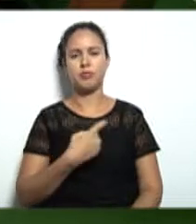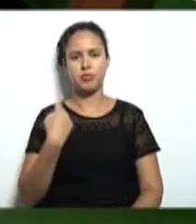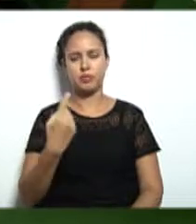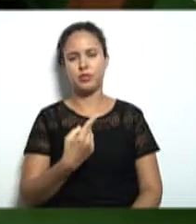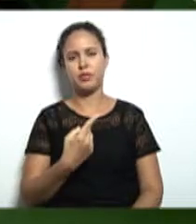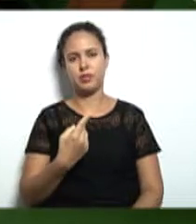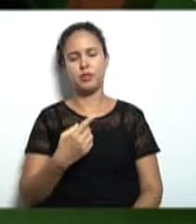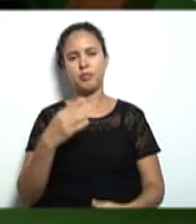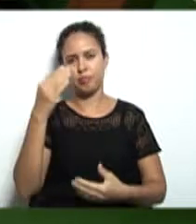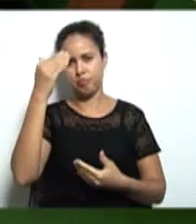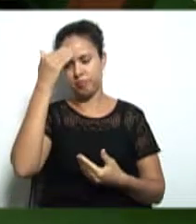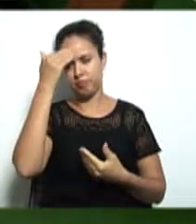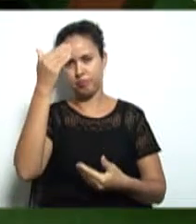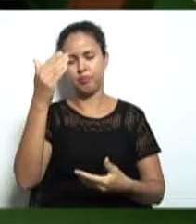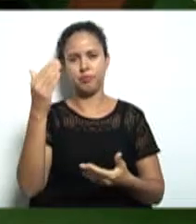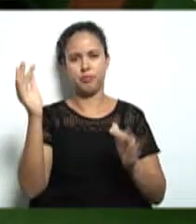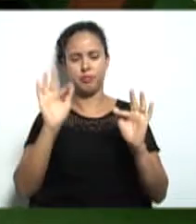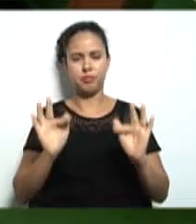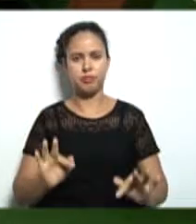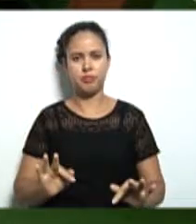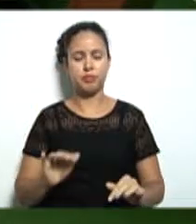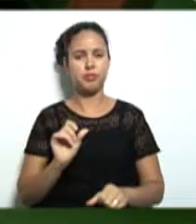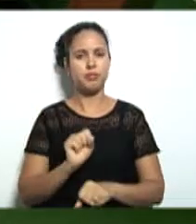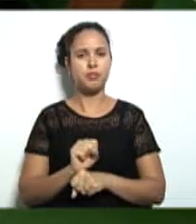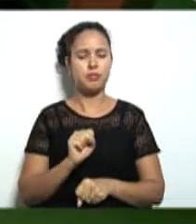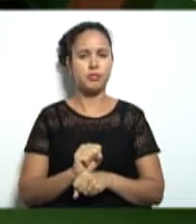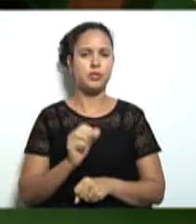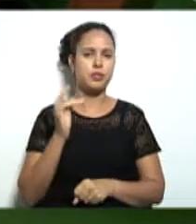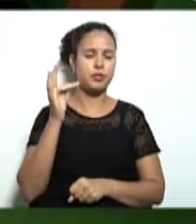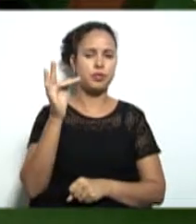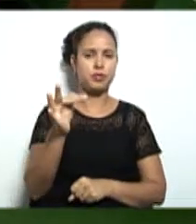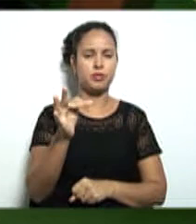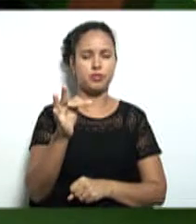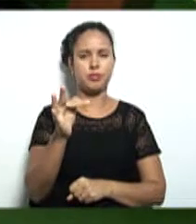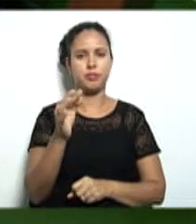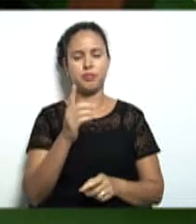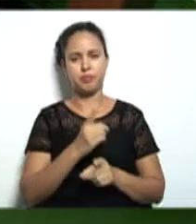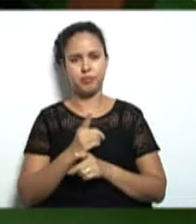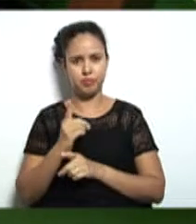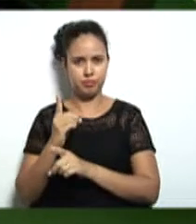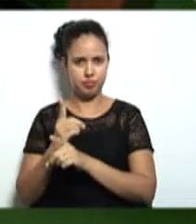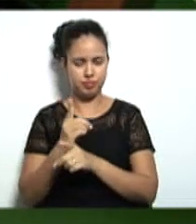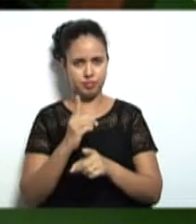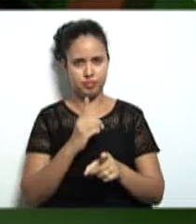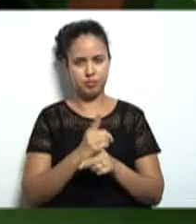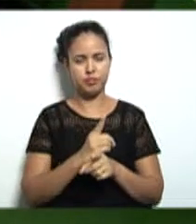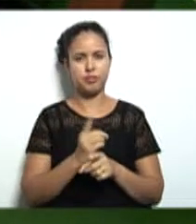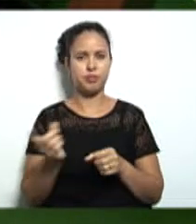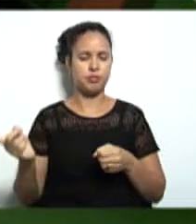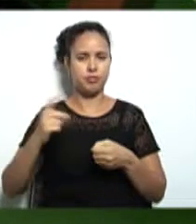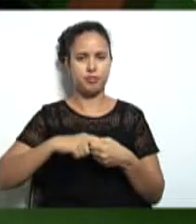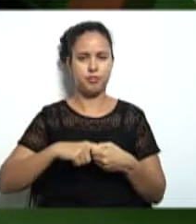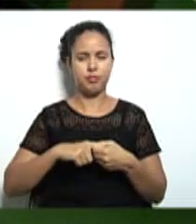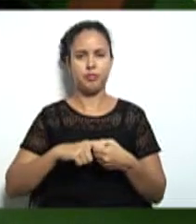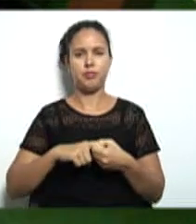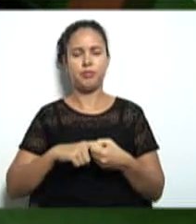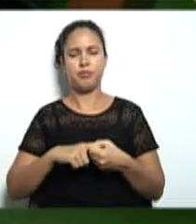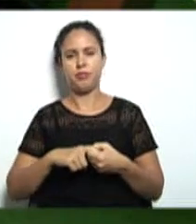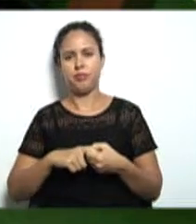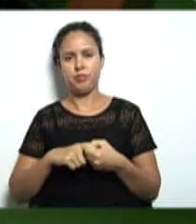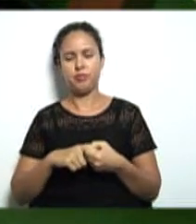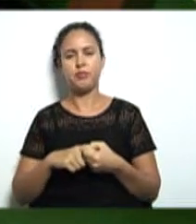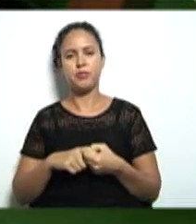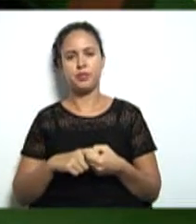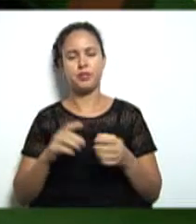ficamos muito gratas e esperamos, quem sabe, numa outra oportunidade, né, professora Anabela, poder retornar. A gente fica, de